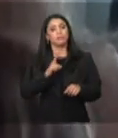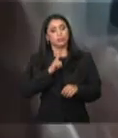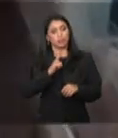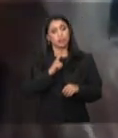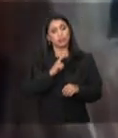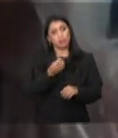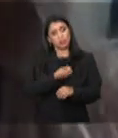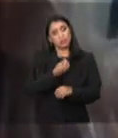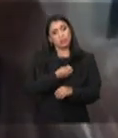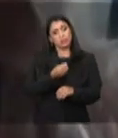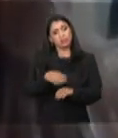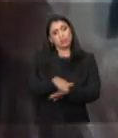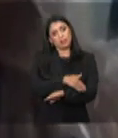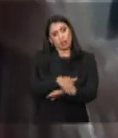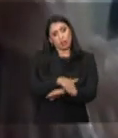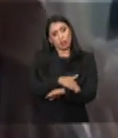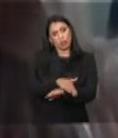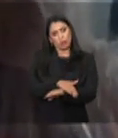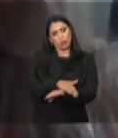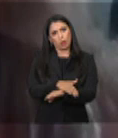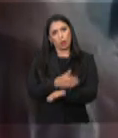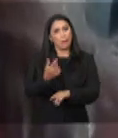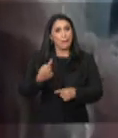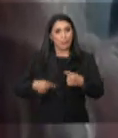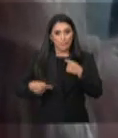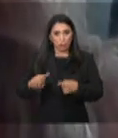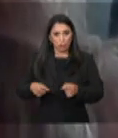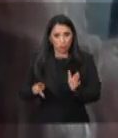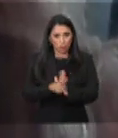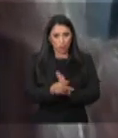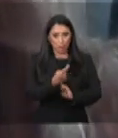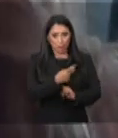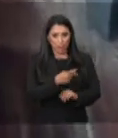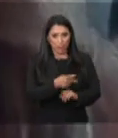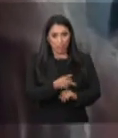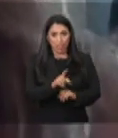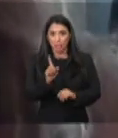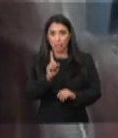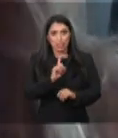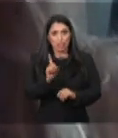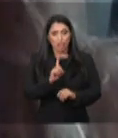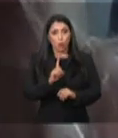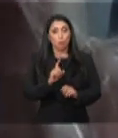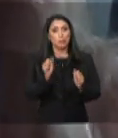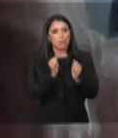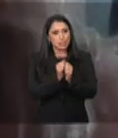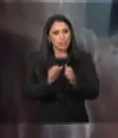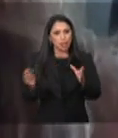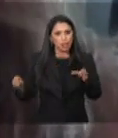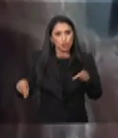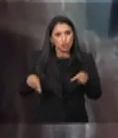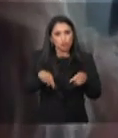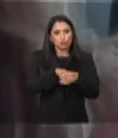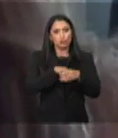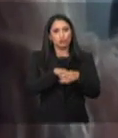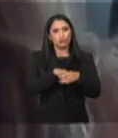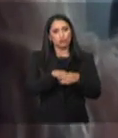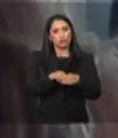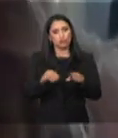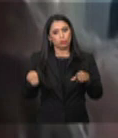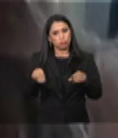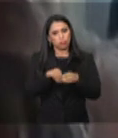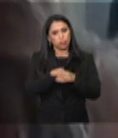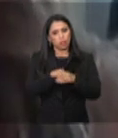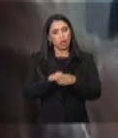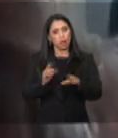não podemos desenhar uma política para eles é preciso fazer com eles tal construção e assim fortalecendo